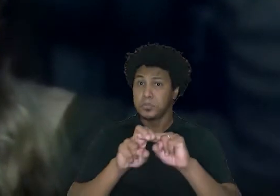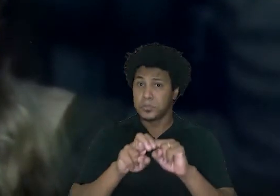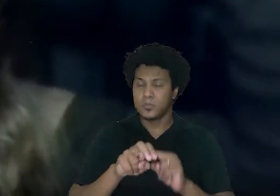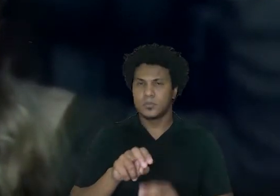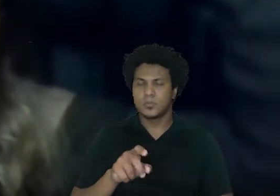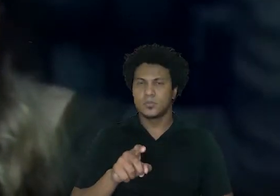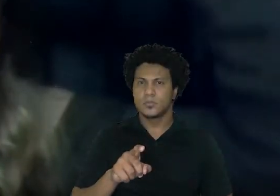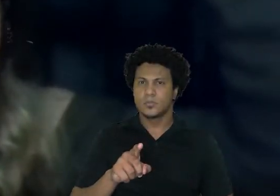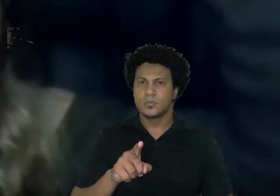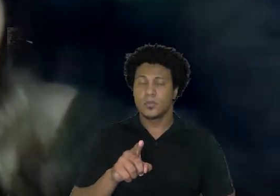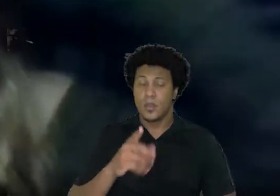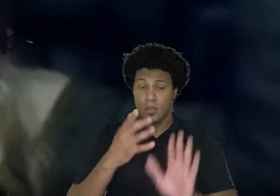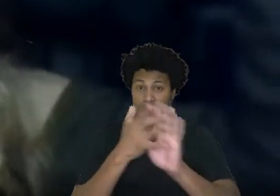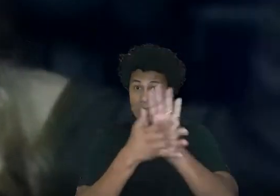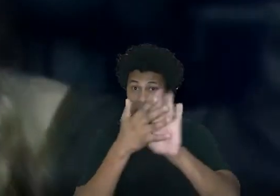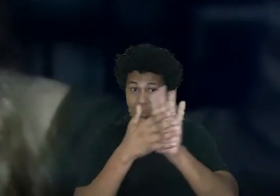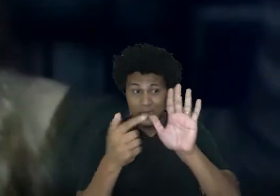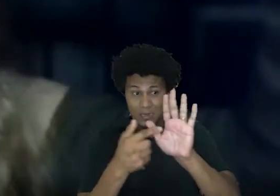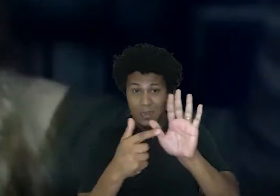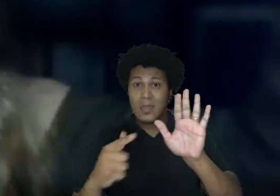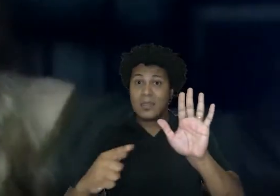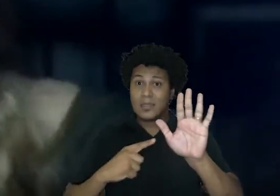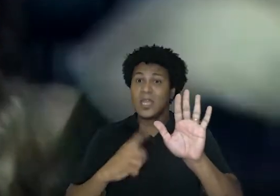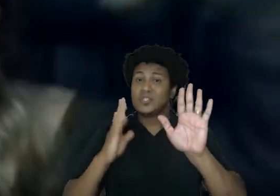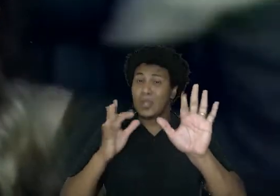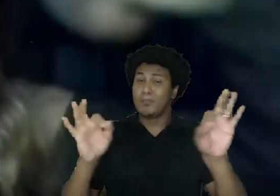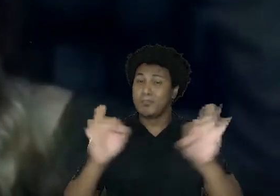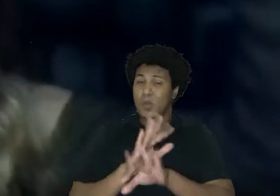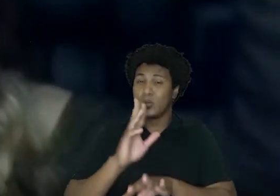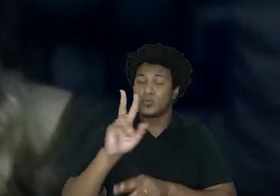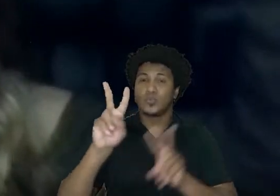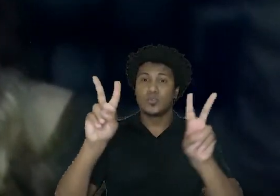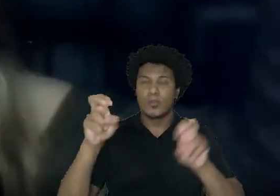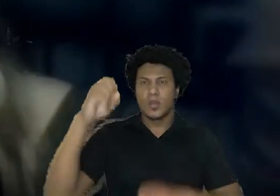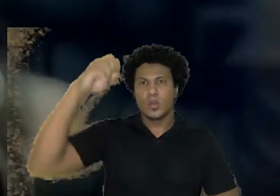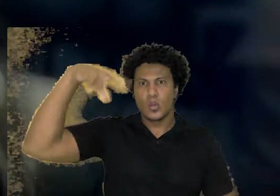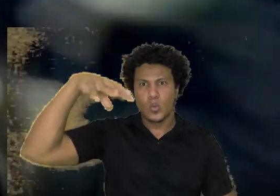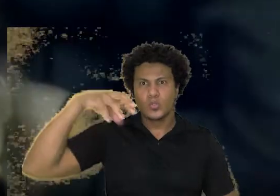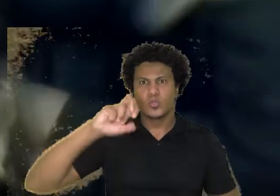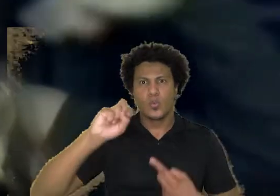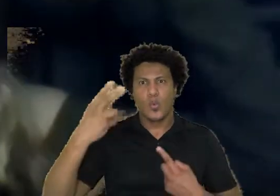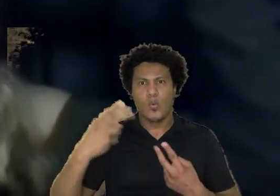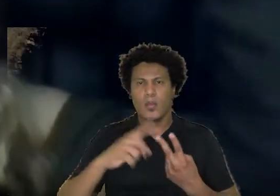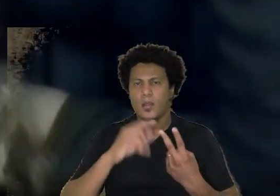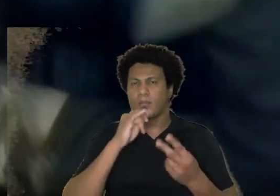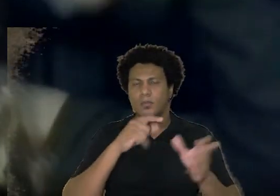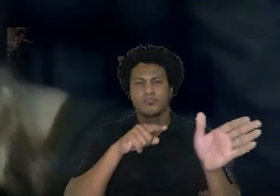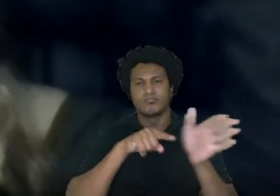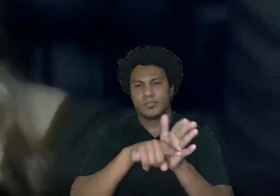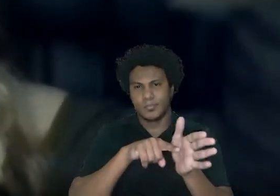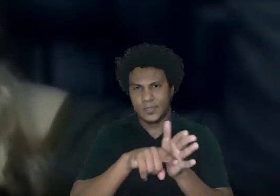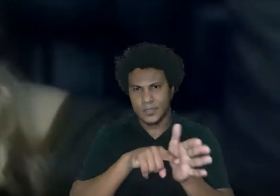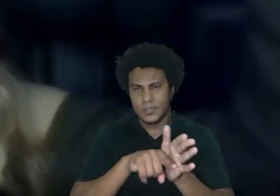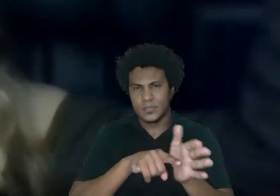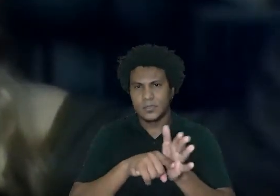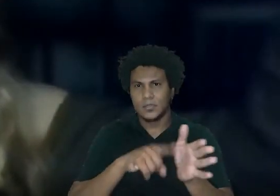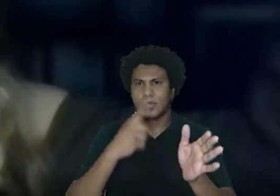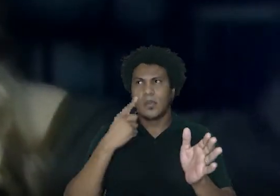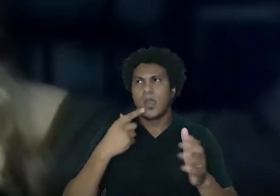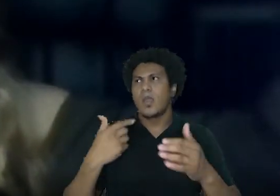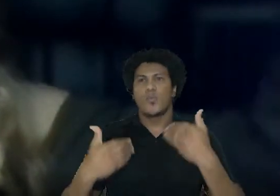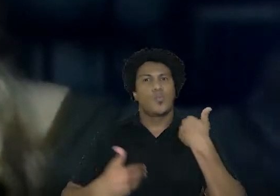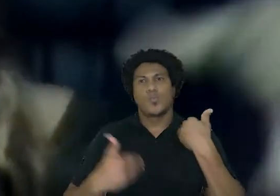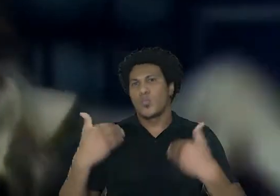favor. Obrigada. No breu, é melhor assim. Então, dentro do texto, já estava ali as ações que iam acontecendo